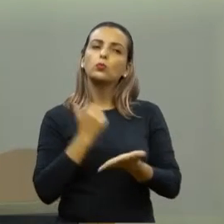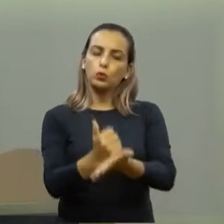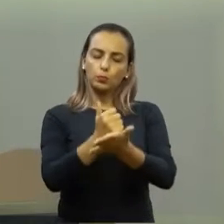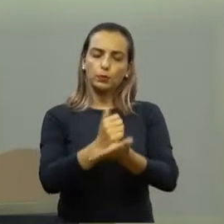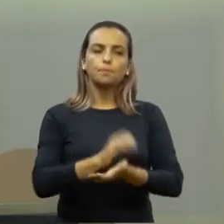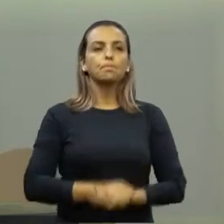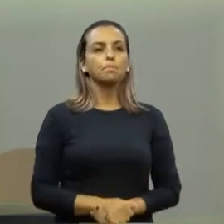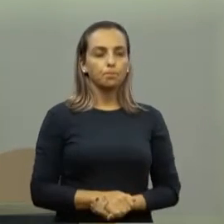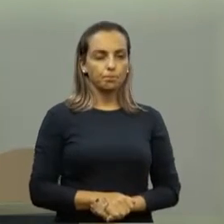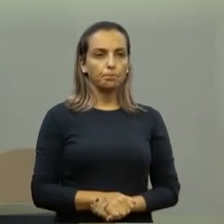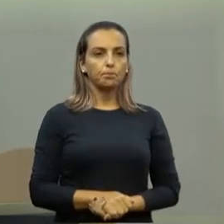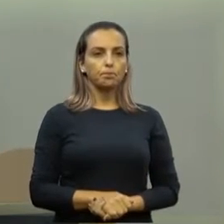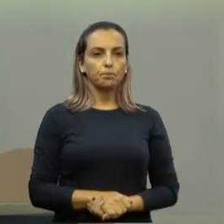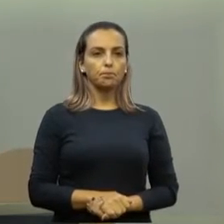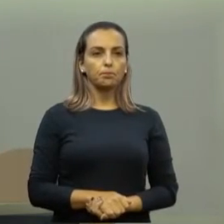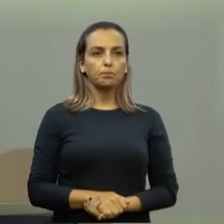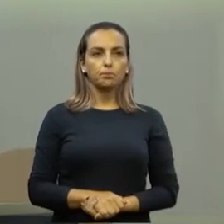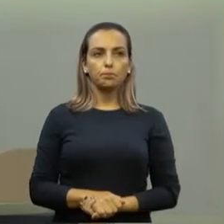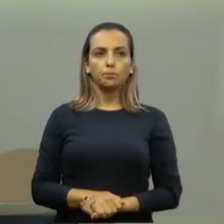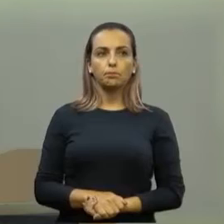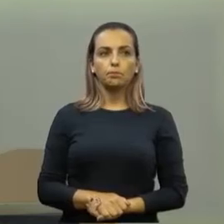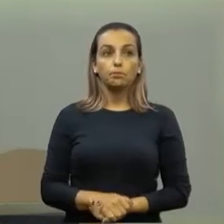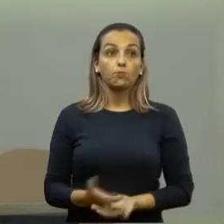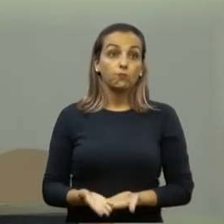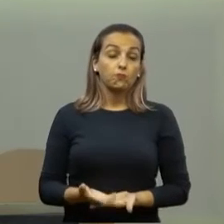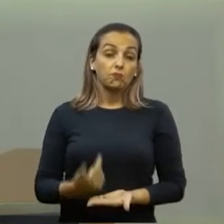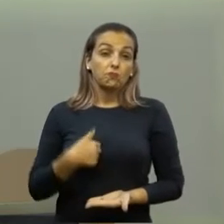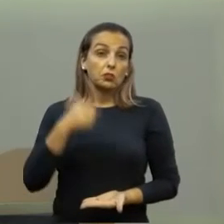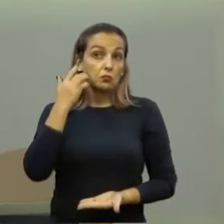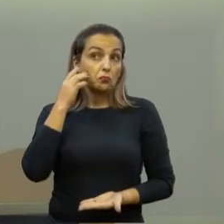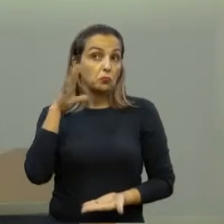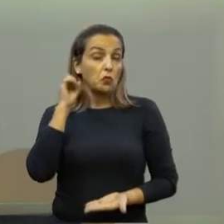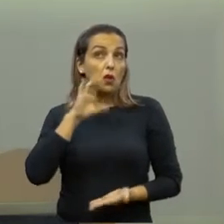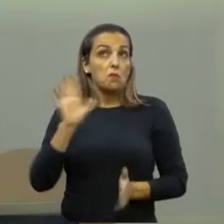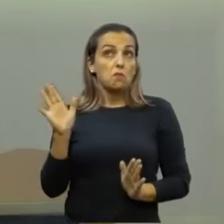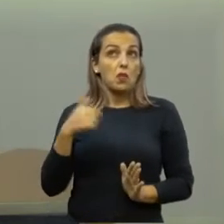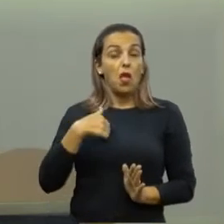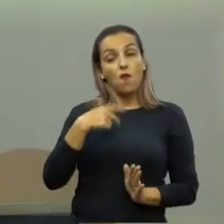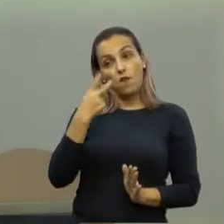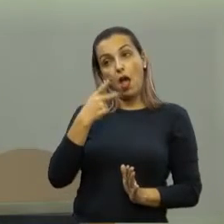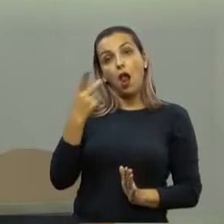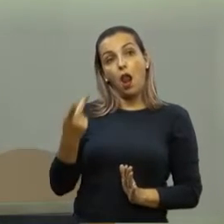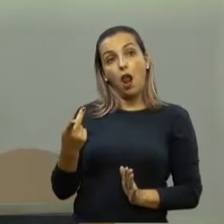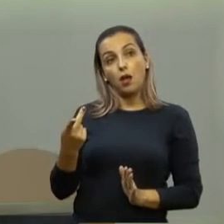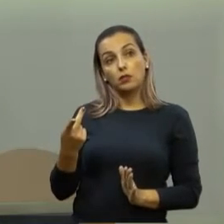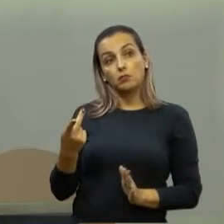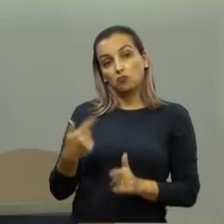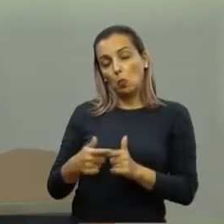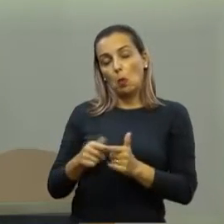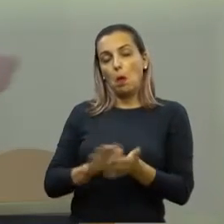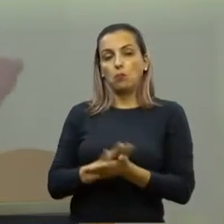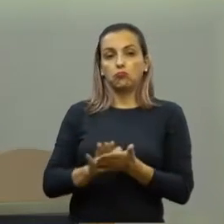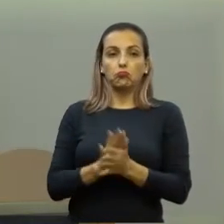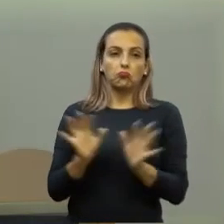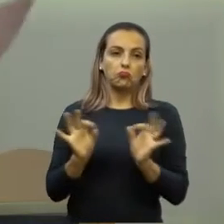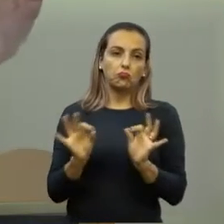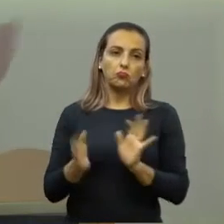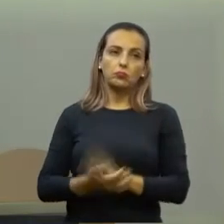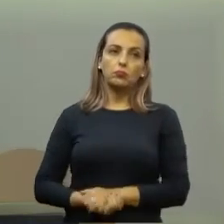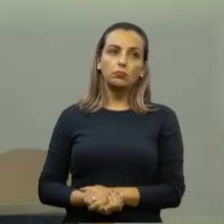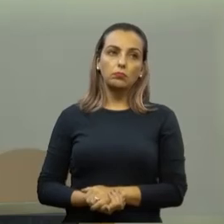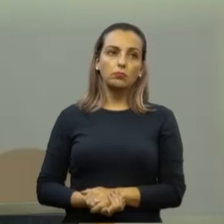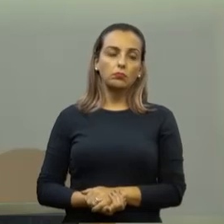é e eu não é que eu não vi o senhor falou aí senão eu poderia te dar o direito de falar no microfone que não tem problema Ah